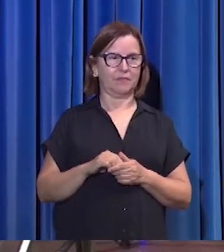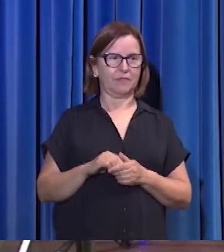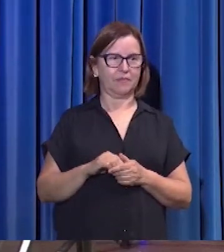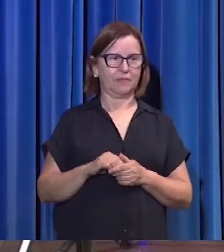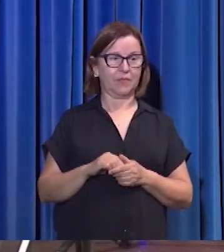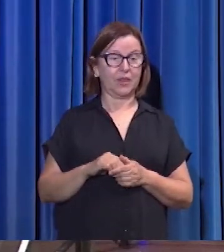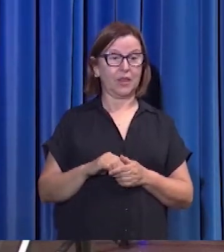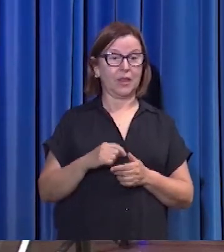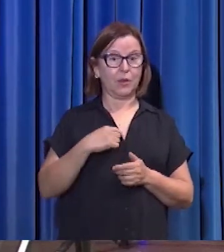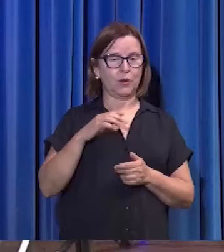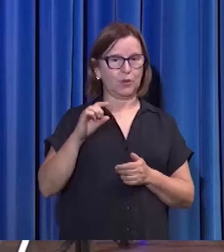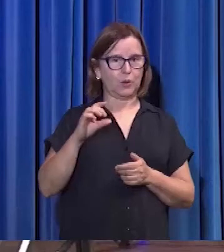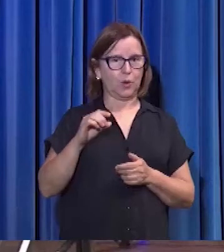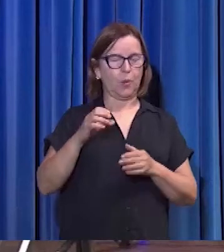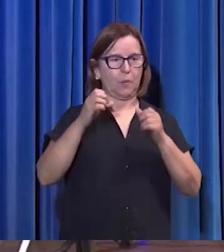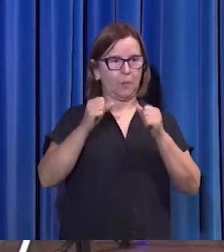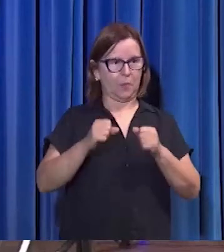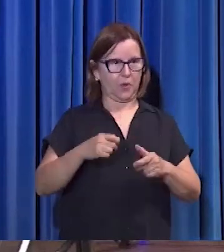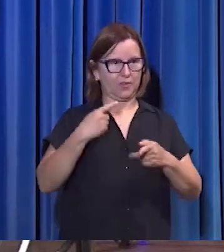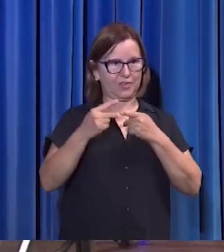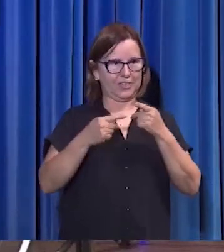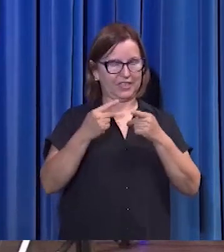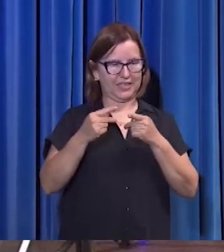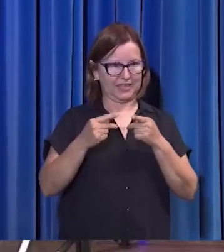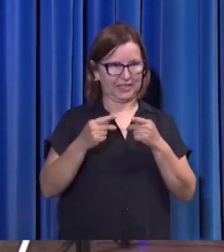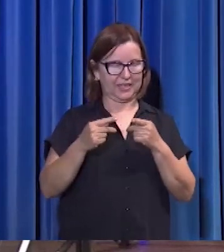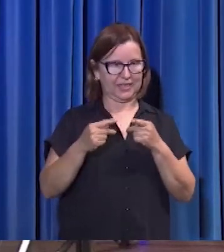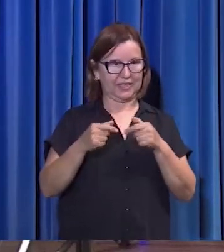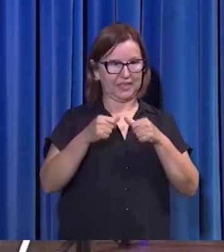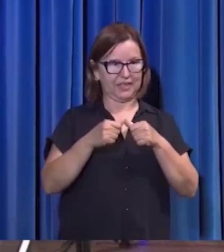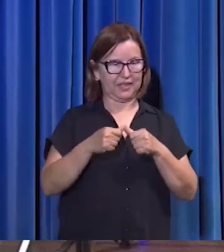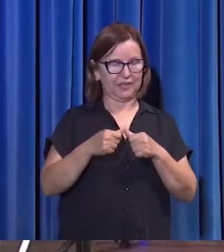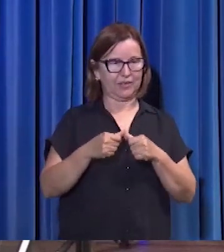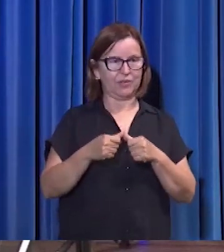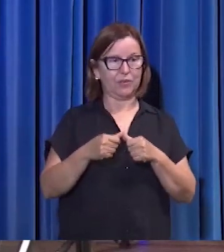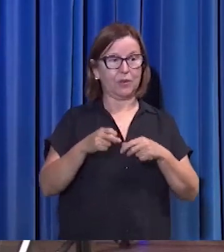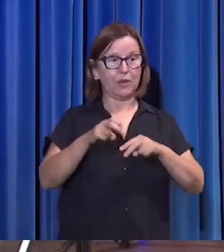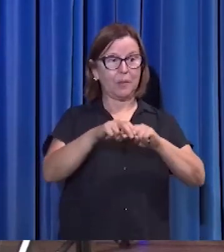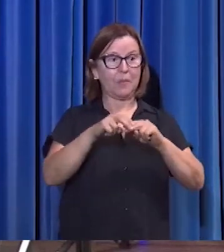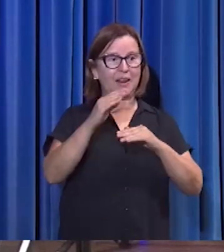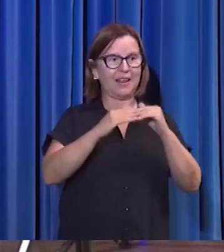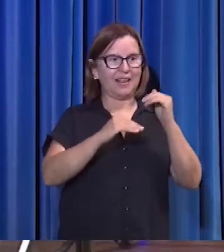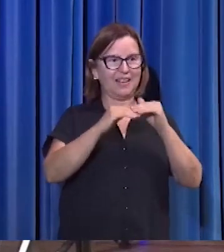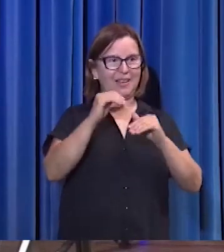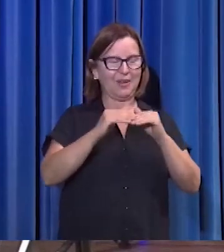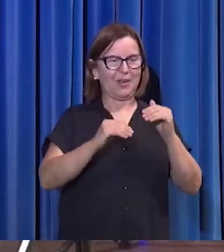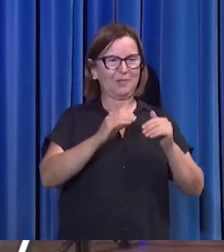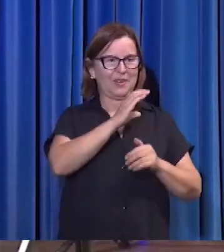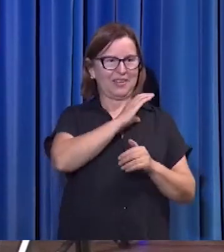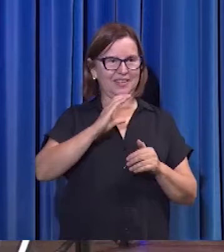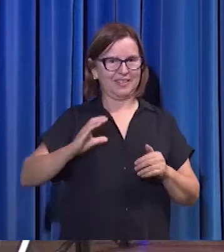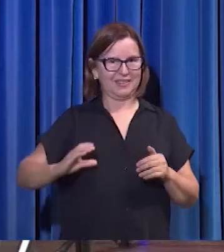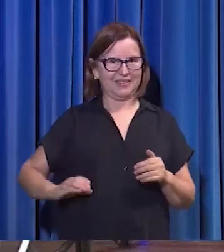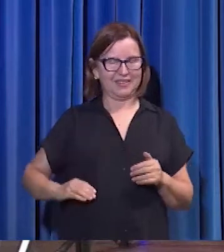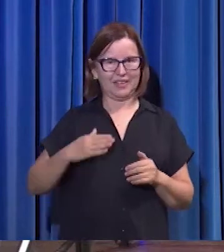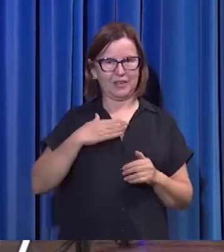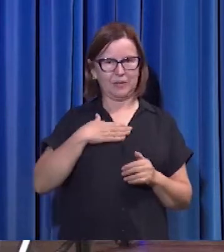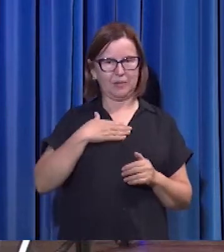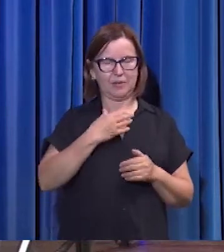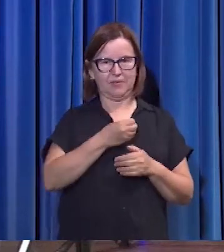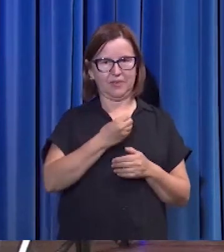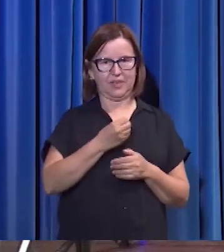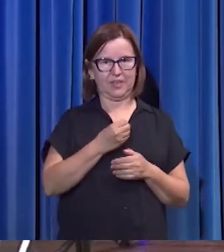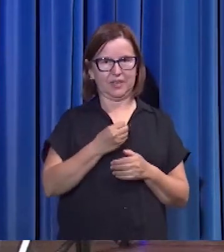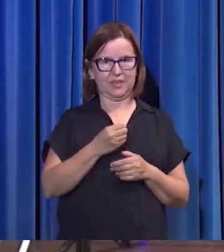Eu só posso dizer isso por causa dele, pela obra dele na minha vida. Mas eu